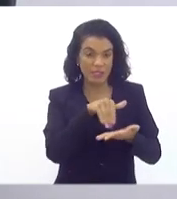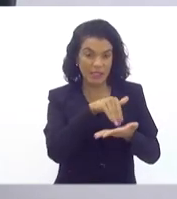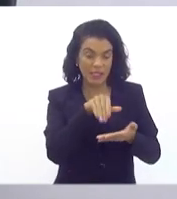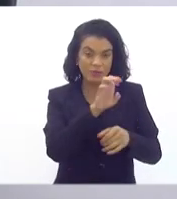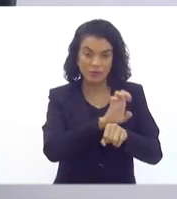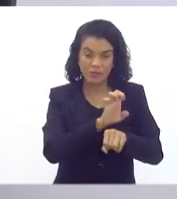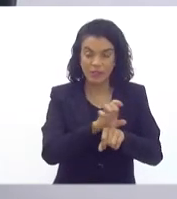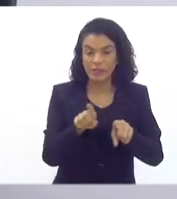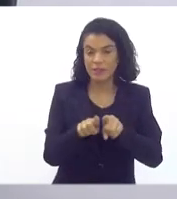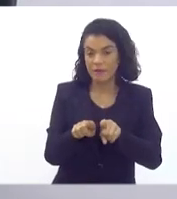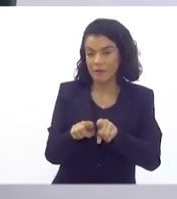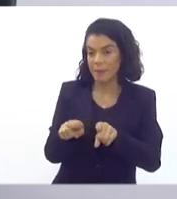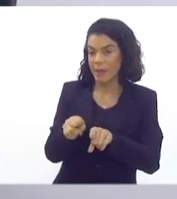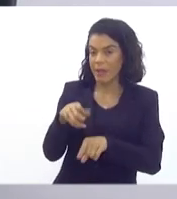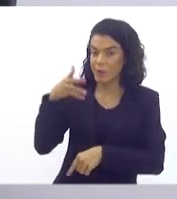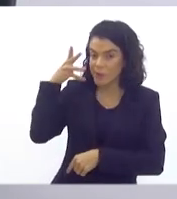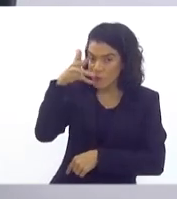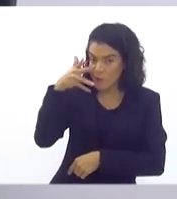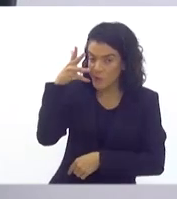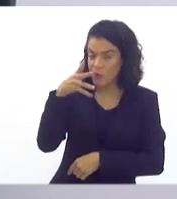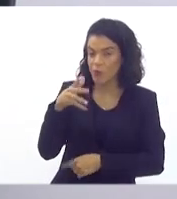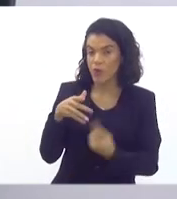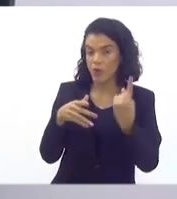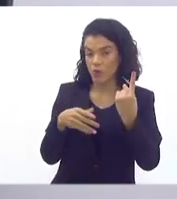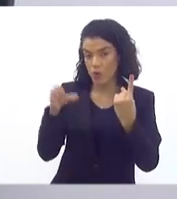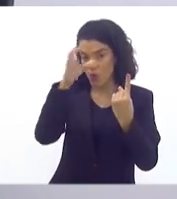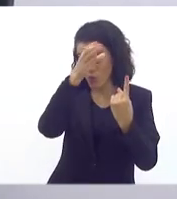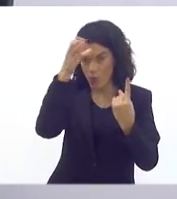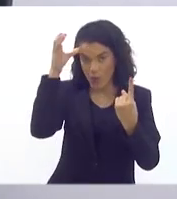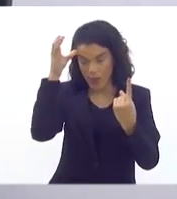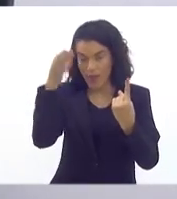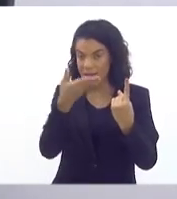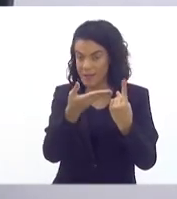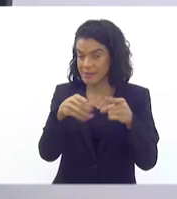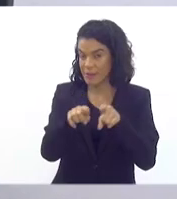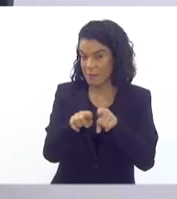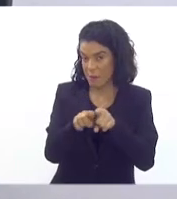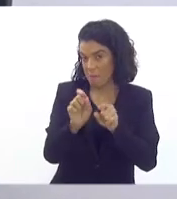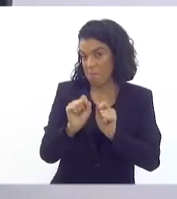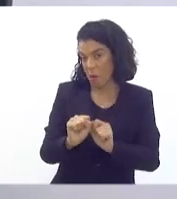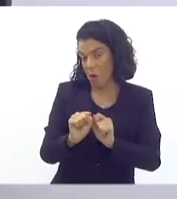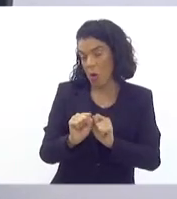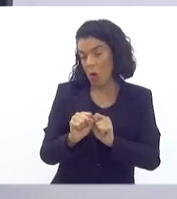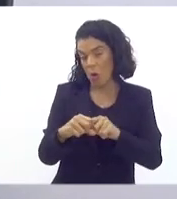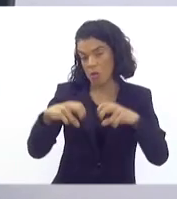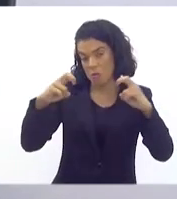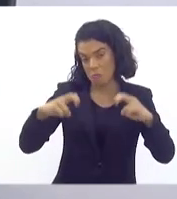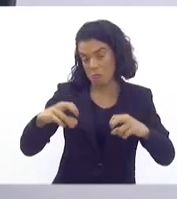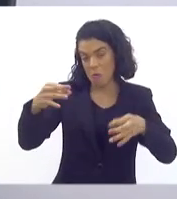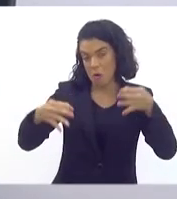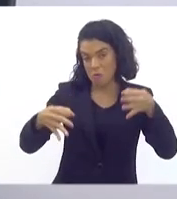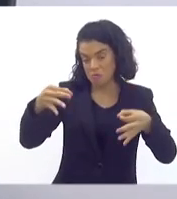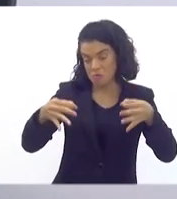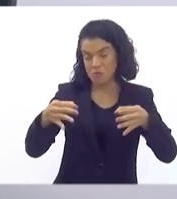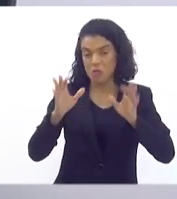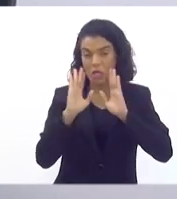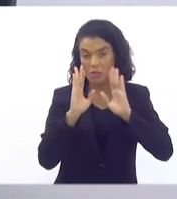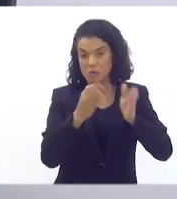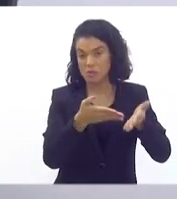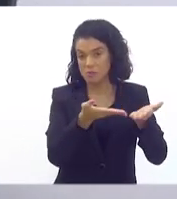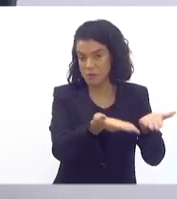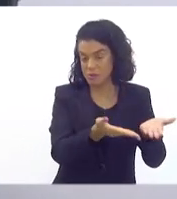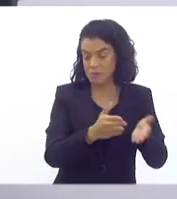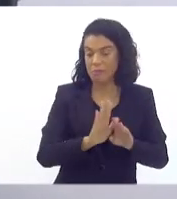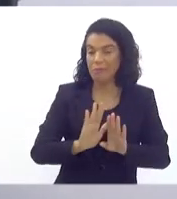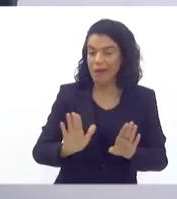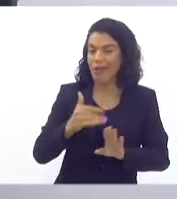tivemos a fala de um consumidor e podemos ter uma audiência específica para isso de queixas de consumidores sim mas